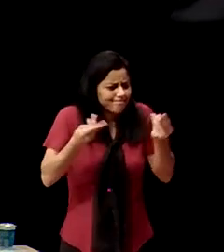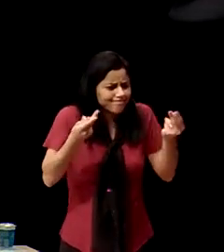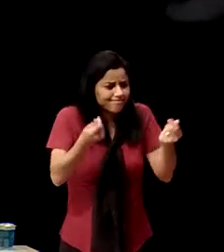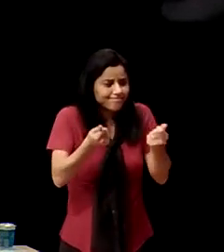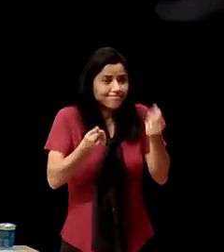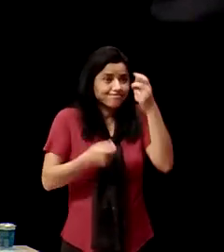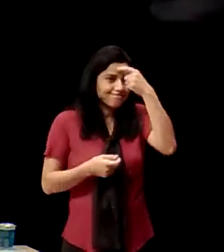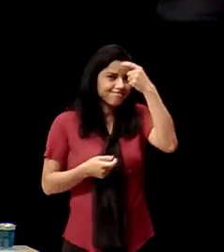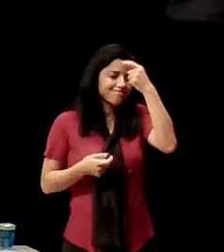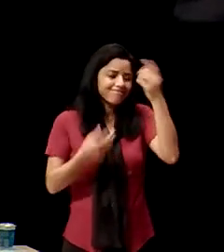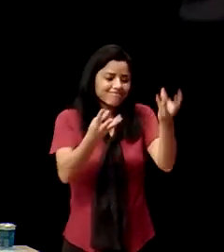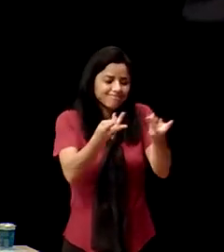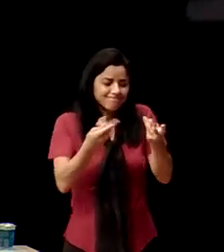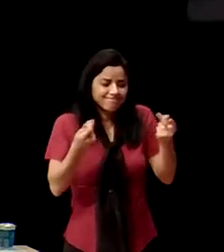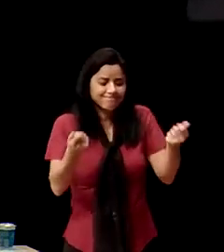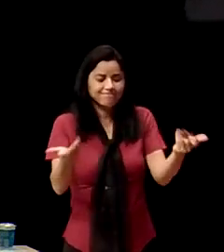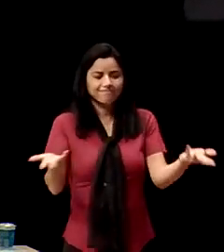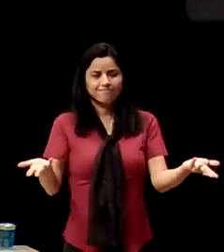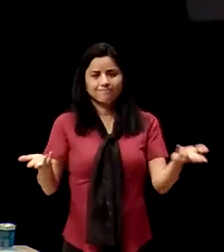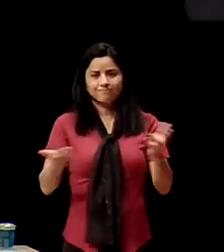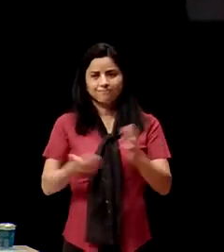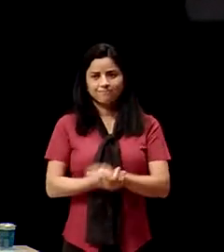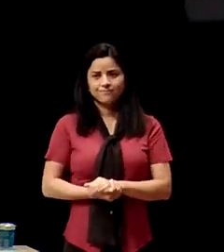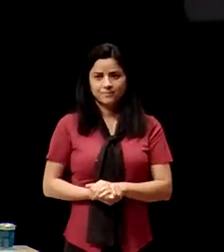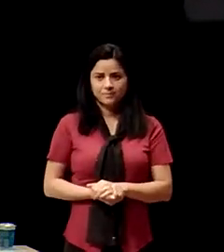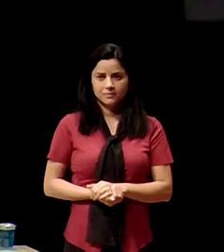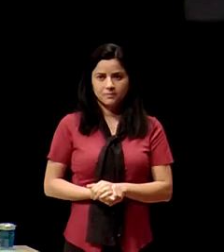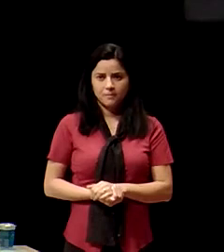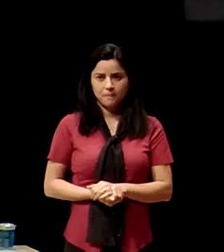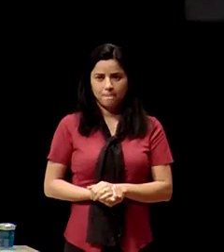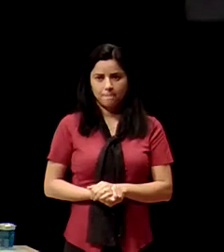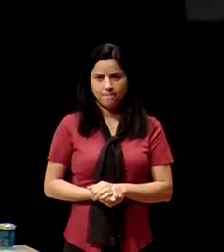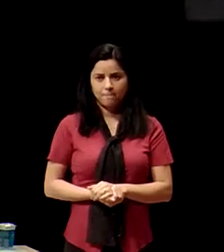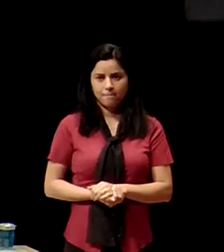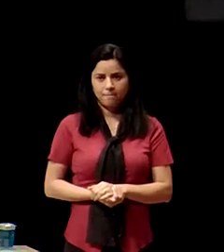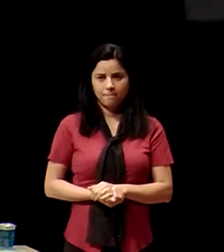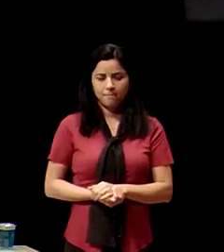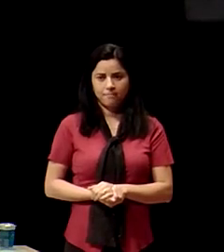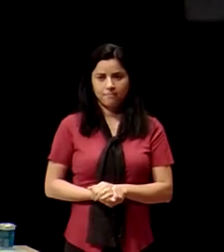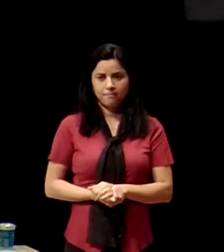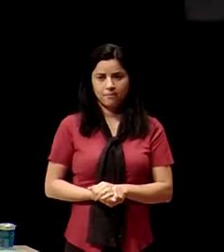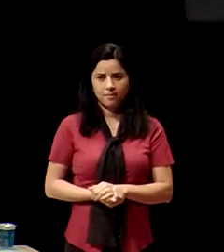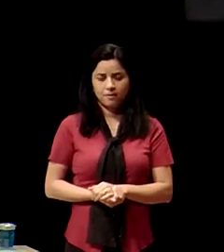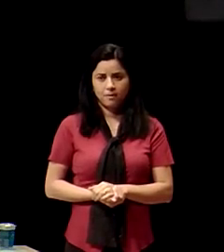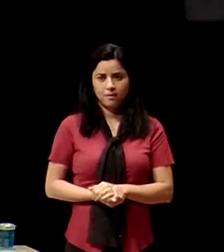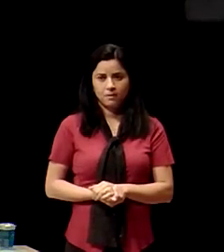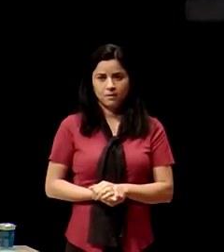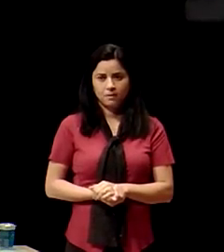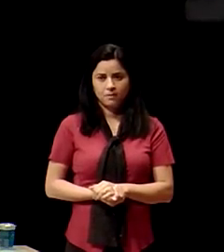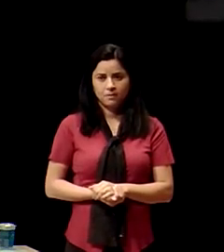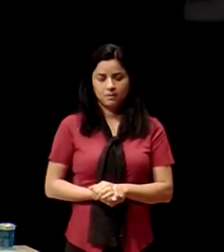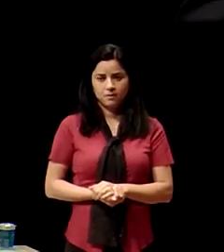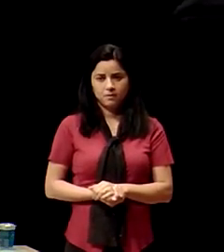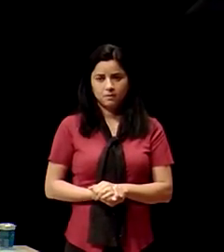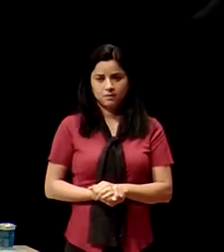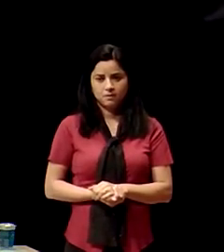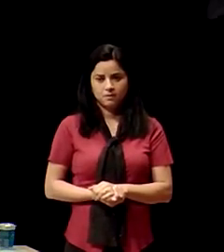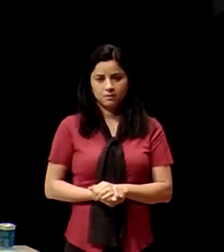discurso intelectual sofisticado. It also helps to discuss individual